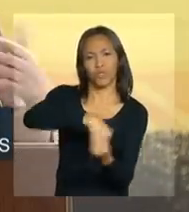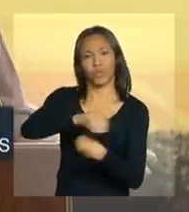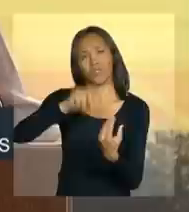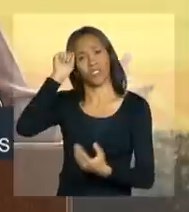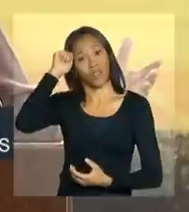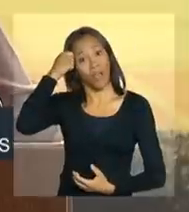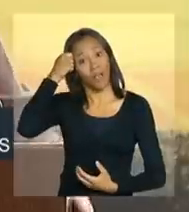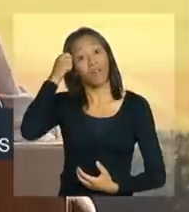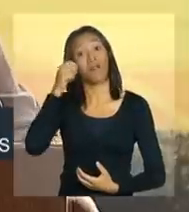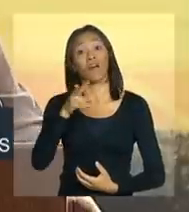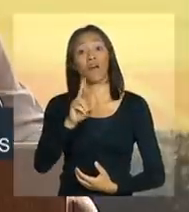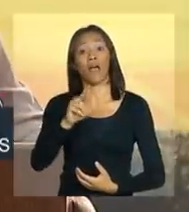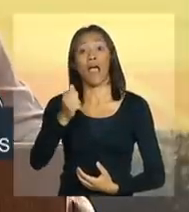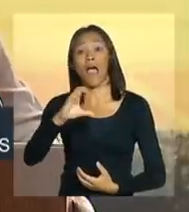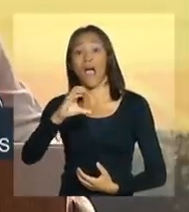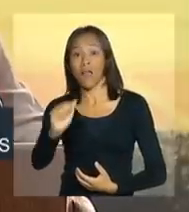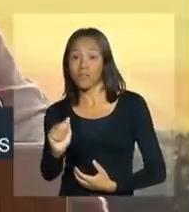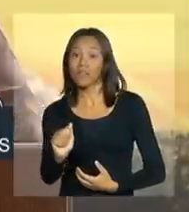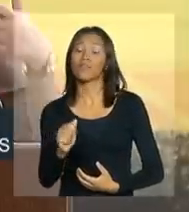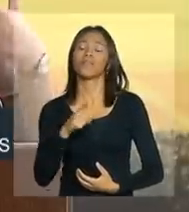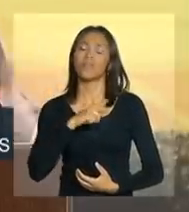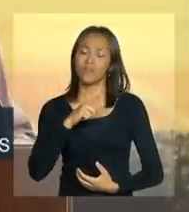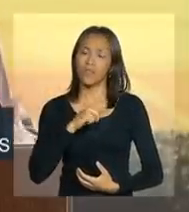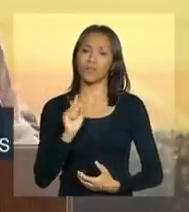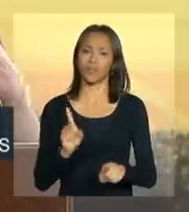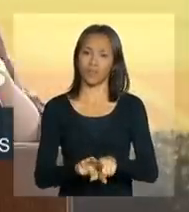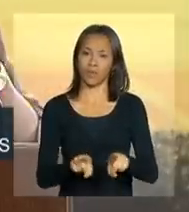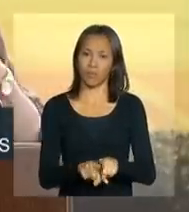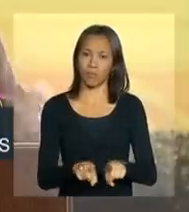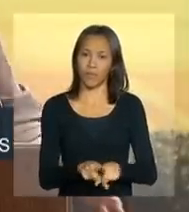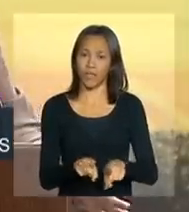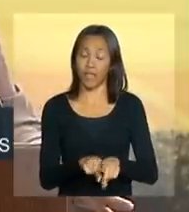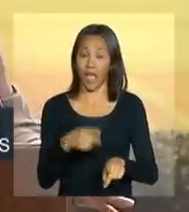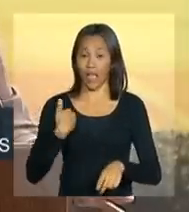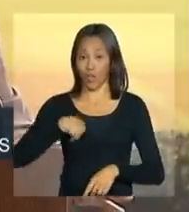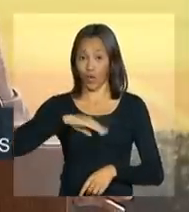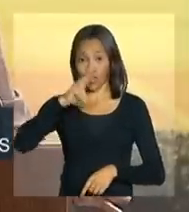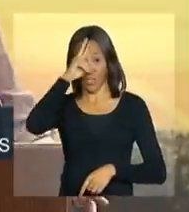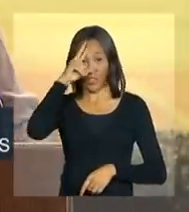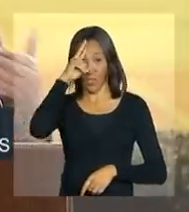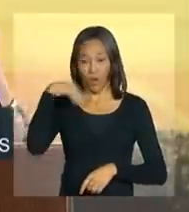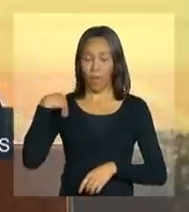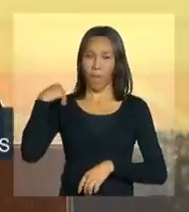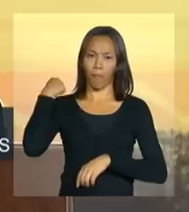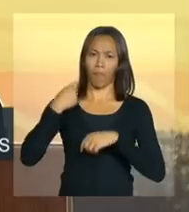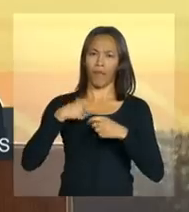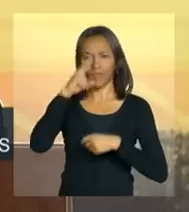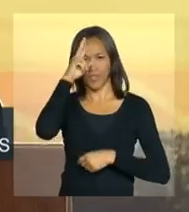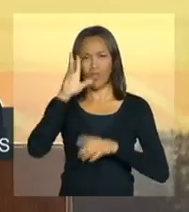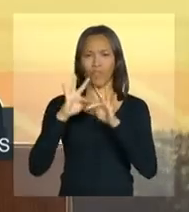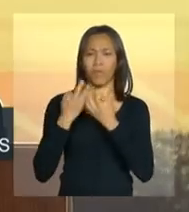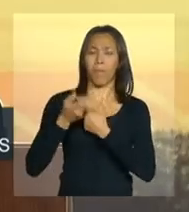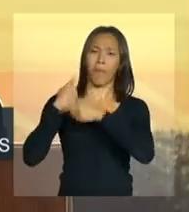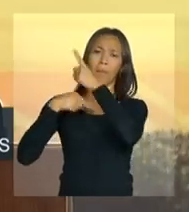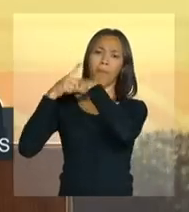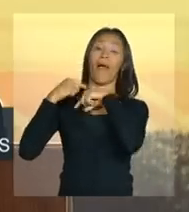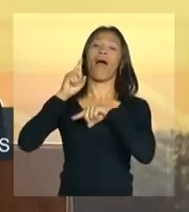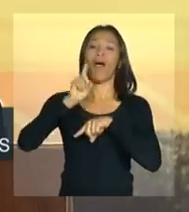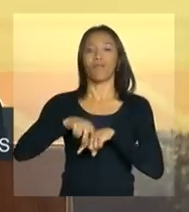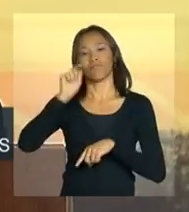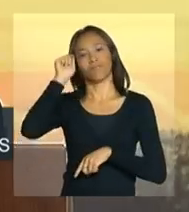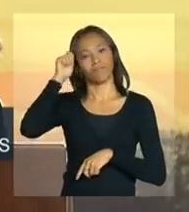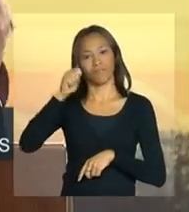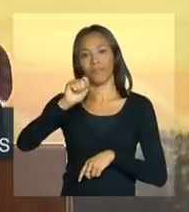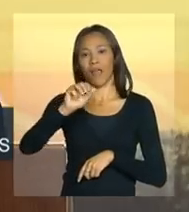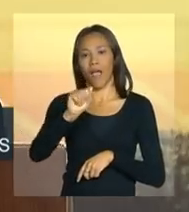uma grande presença das nossas origem da nossa origem africana por isso é importante que